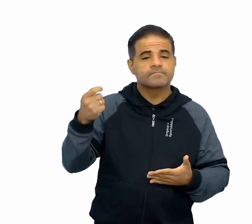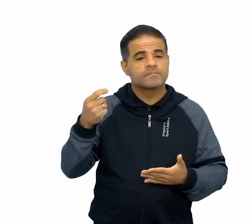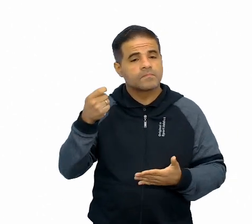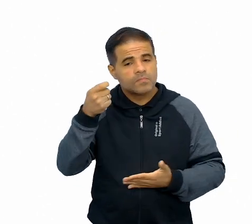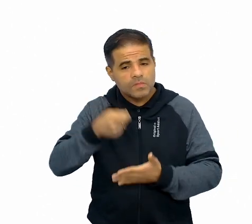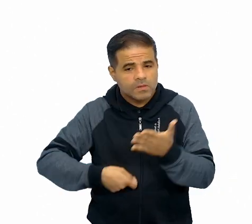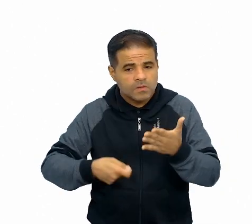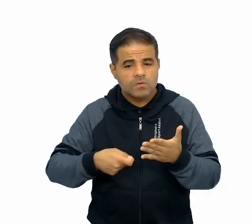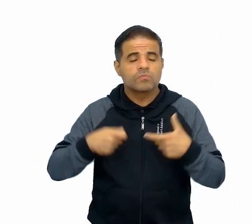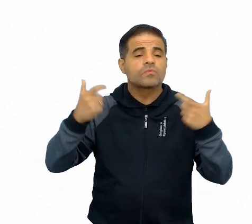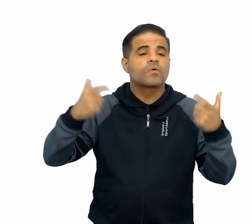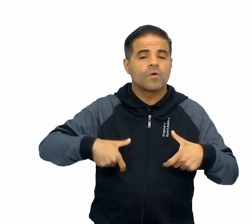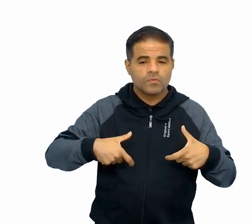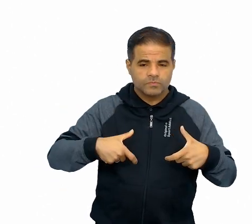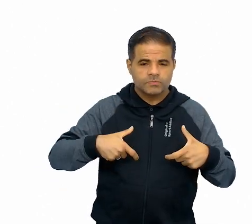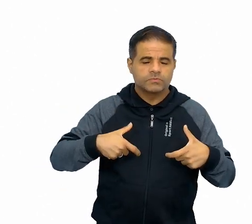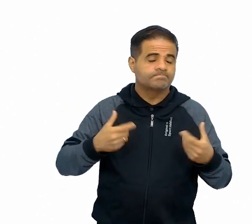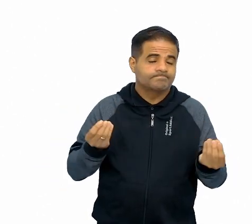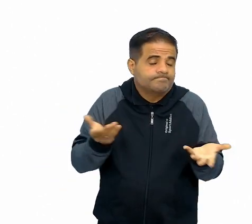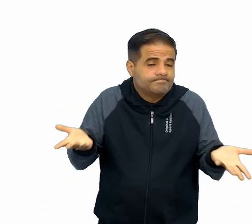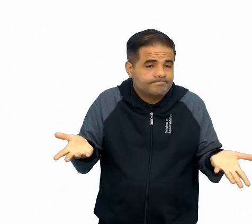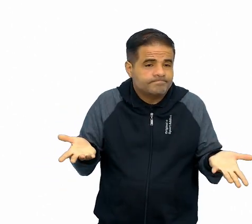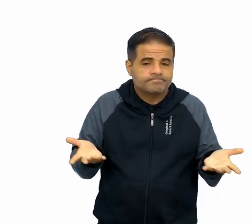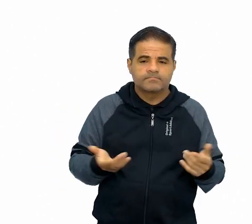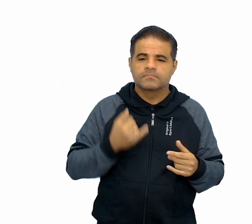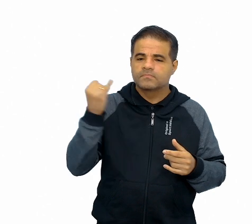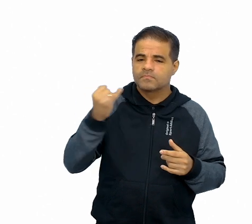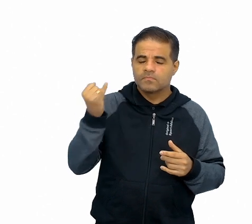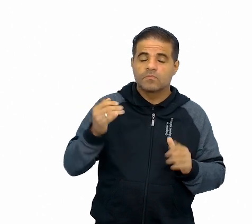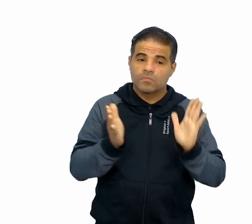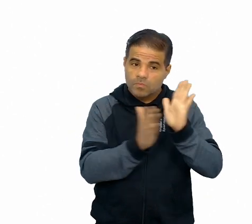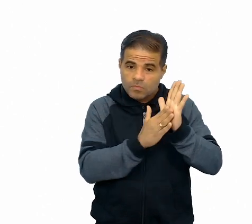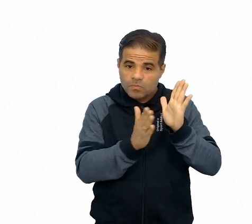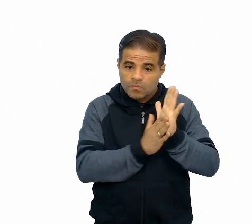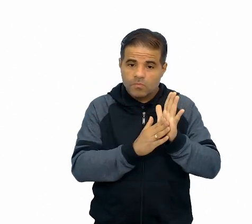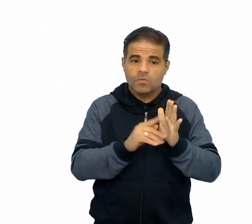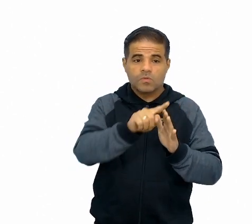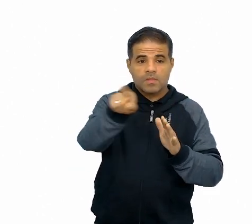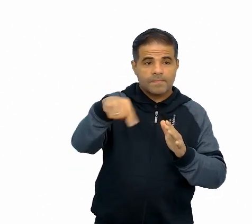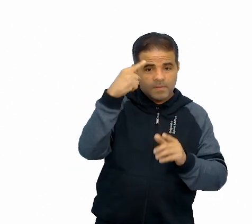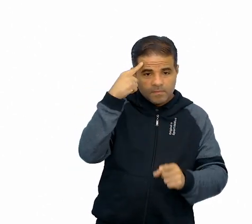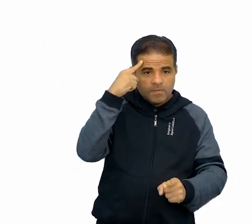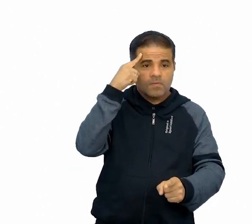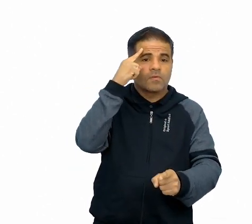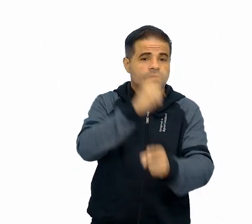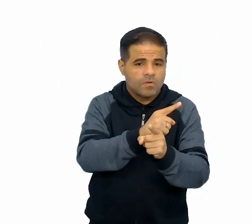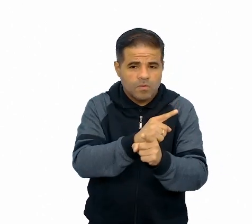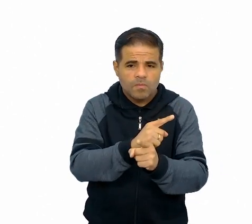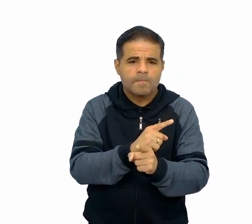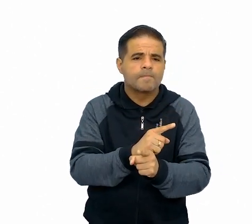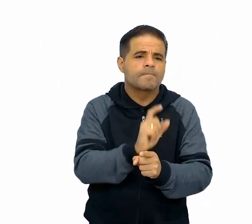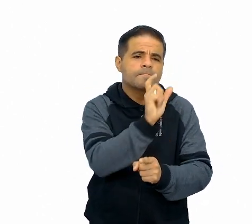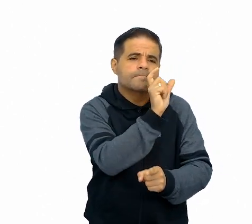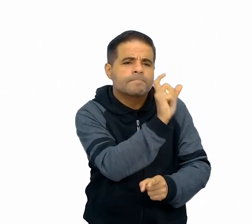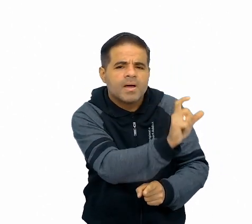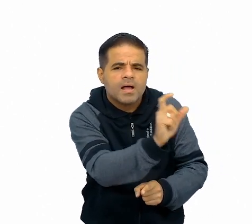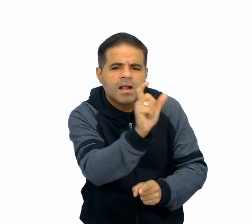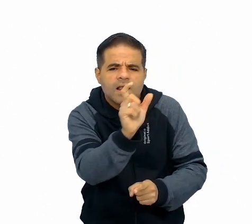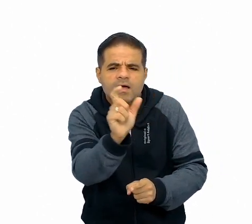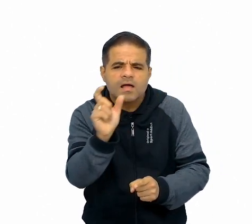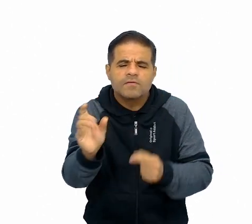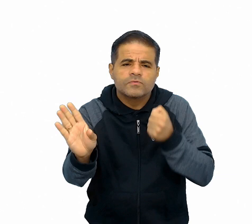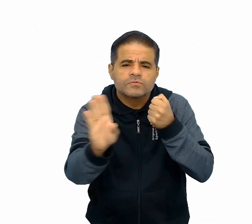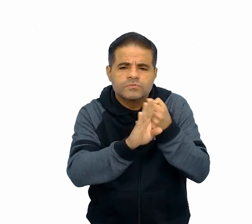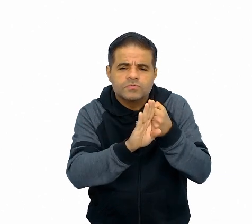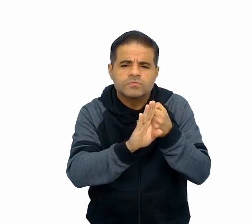e onde. Então, é importante propor que os estudantes encontrem diferentes palavras, como